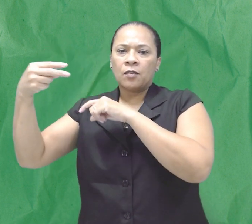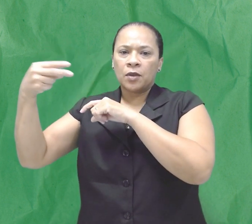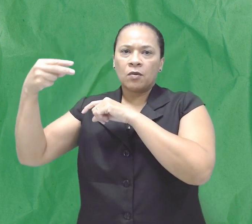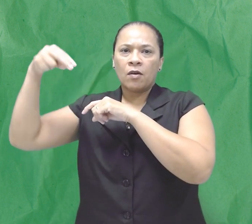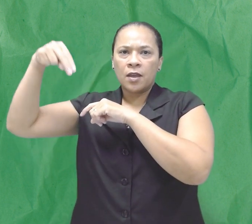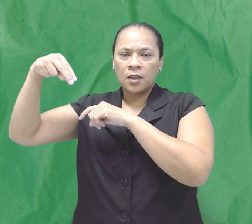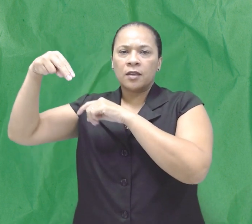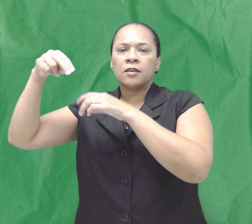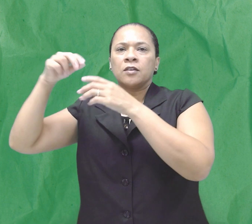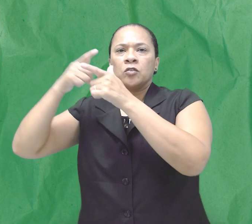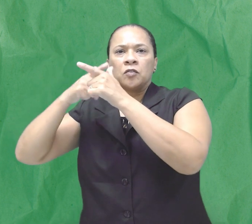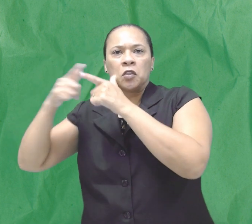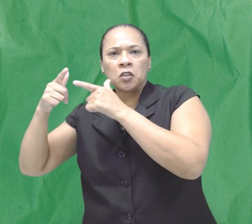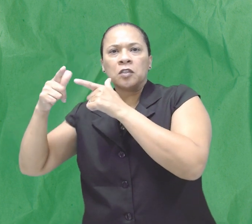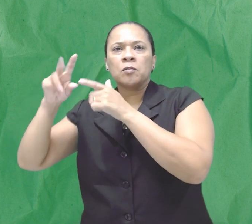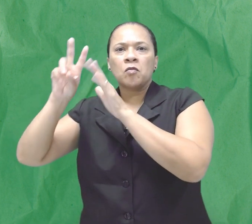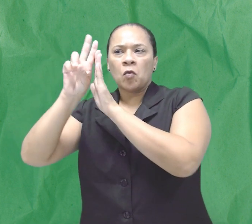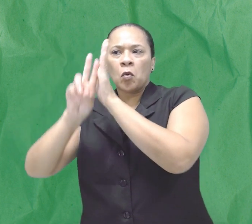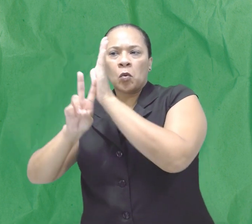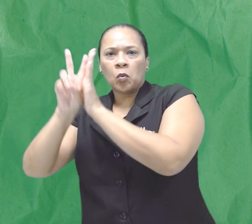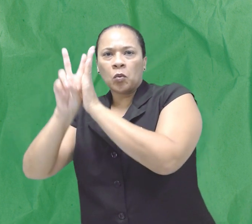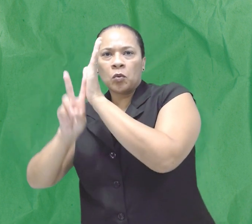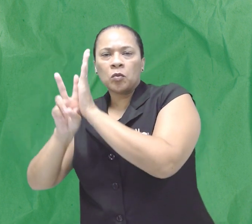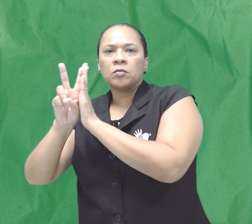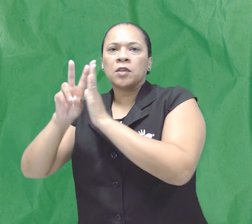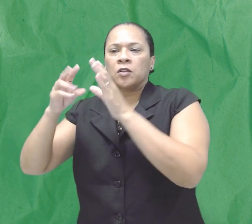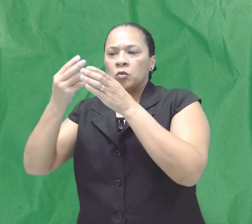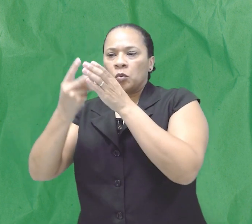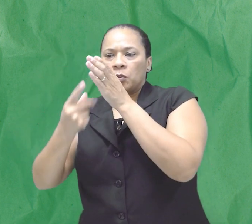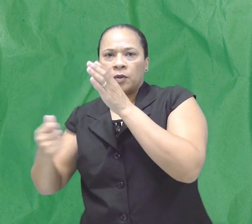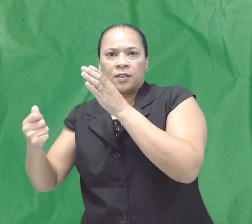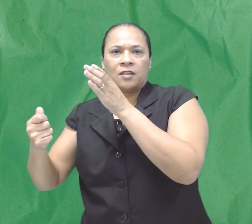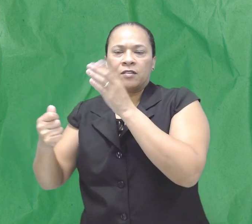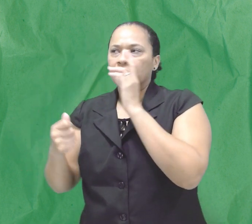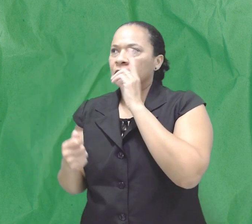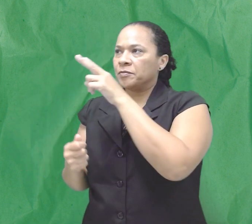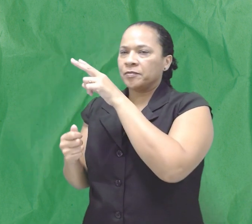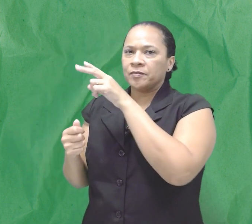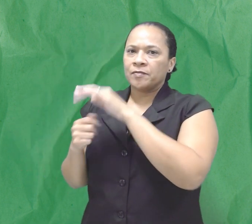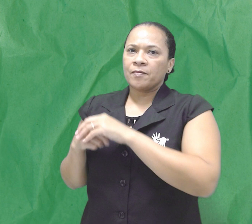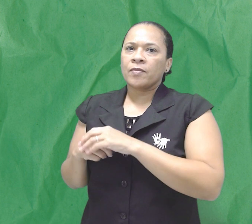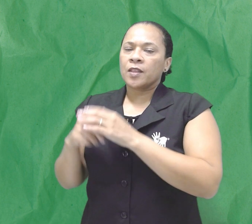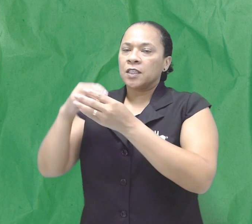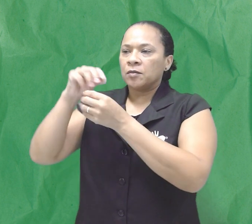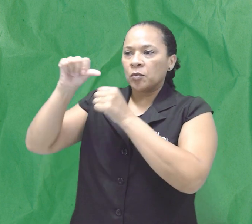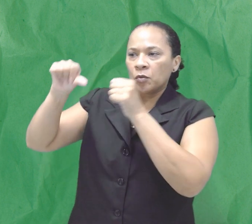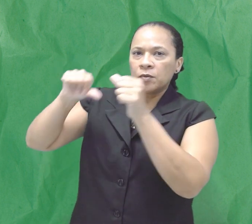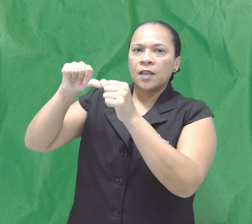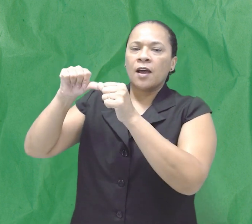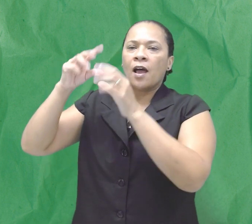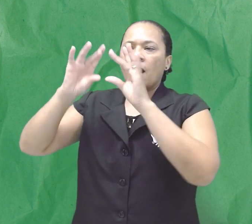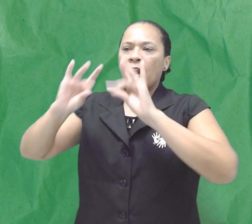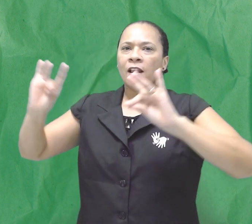soluto, dividido pelo volume da solução. Se esse volume da solução for informado em litros, nós vamos ter